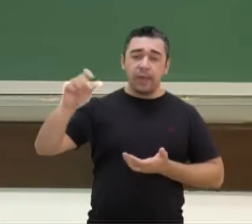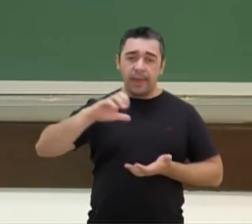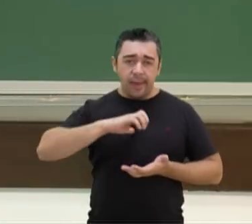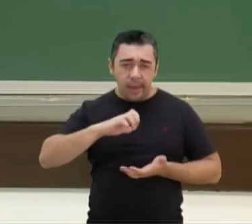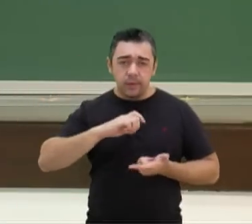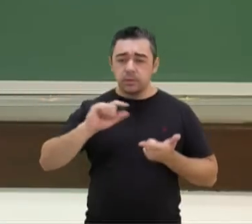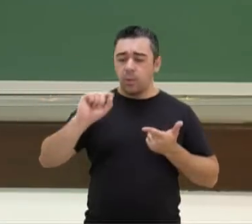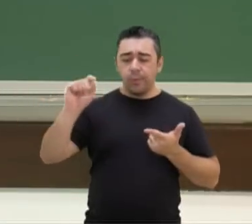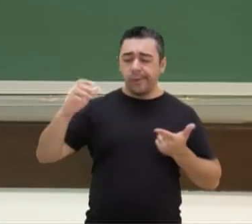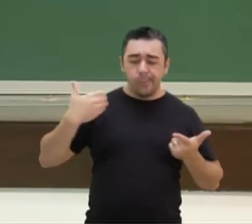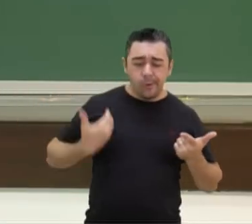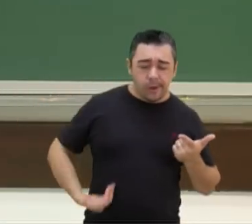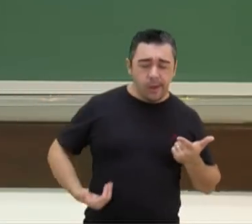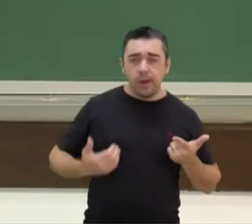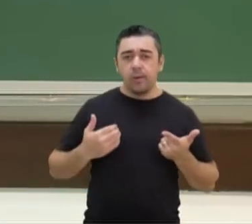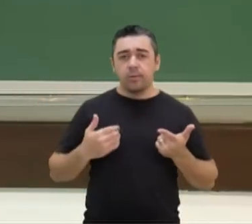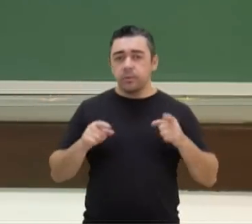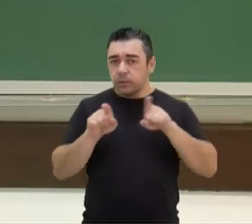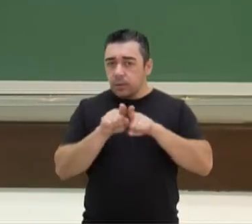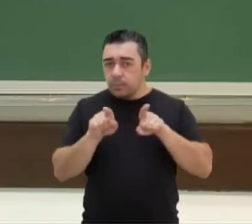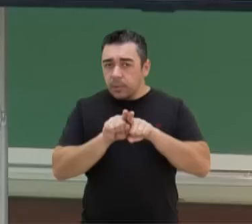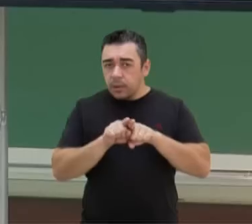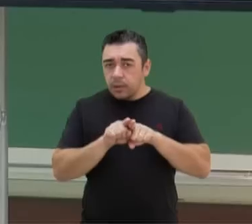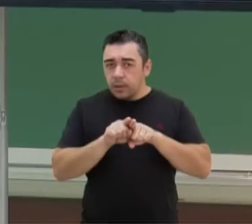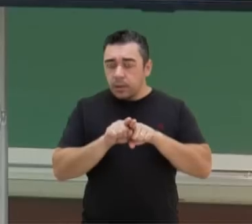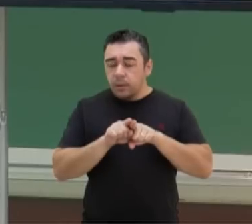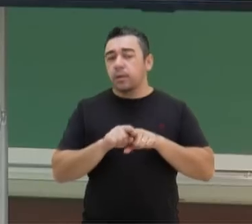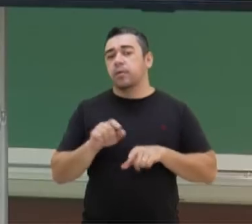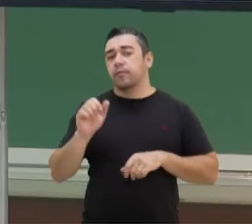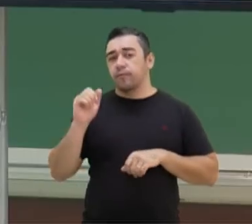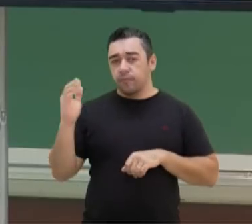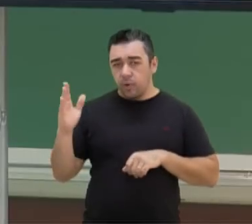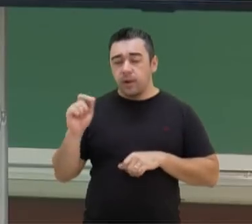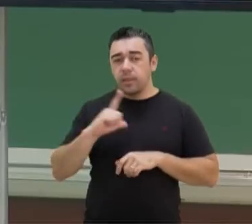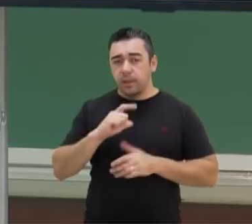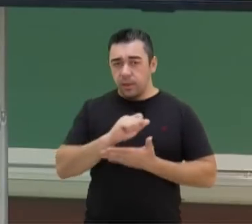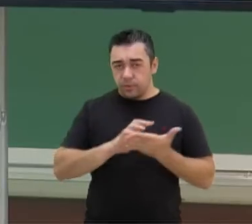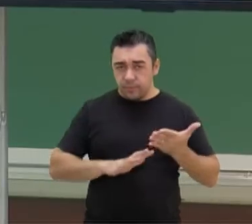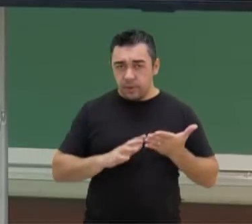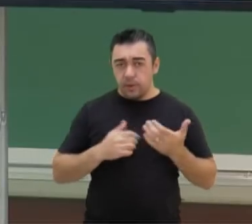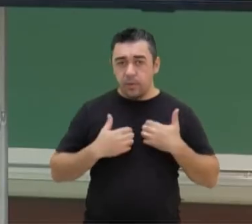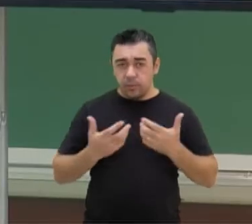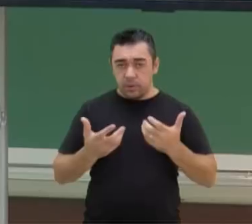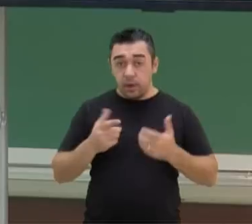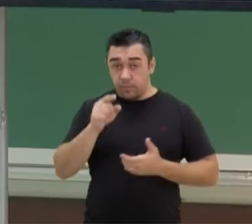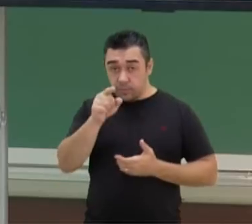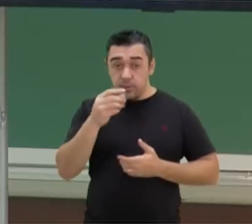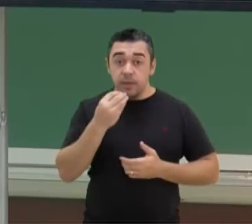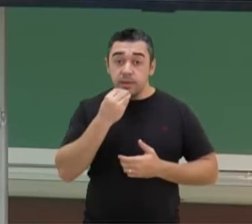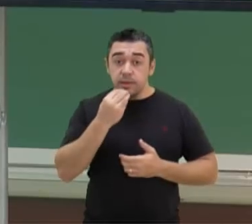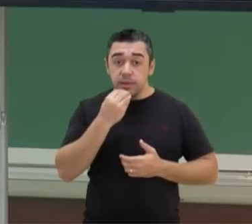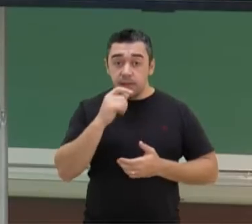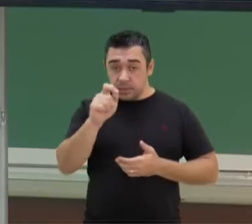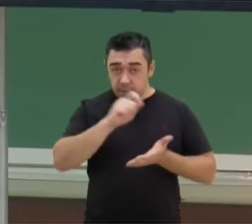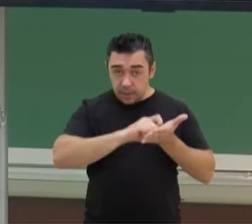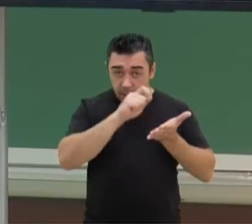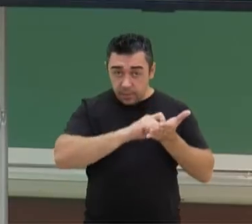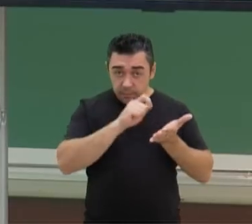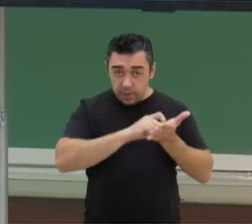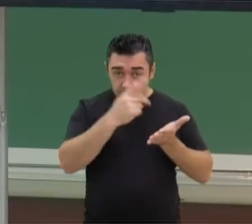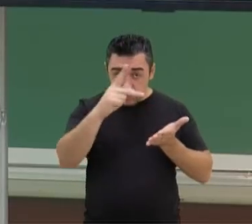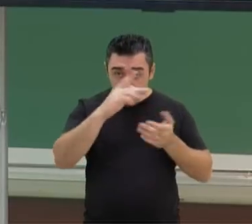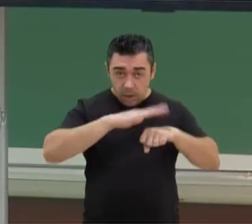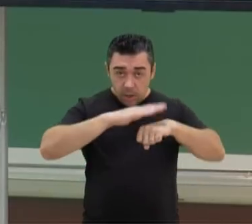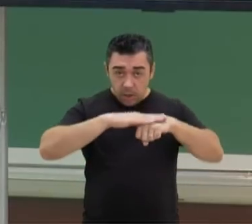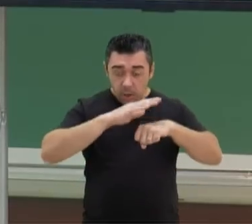que é moral. Inclusive, fora aqui da nossa atividade, depois que terminar a aula, eu gostaria que você tentasse escrever com as suas palavras